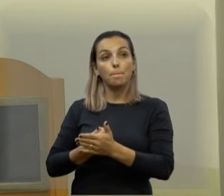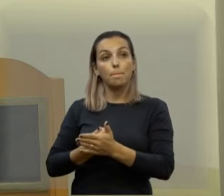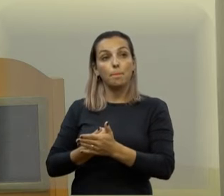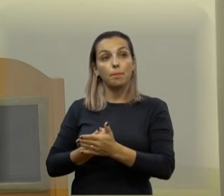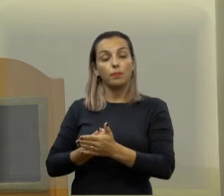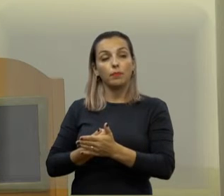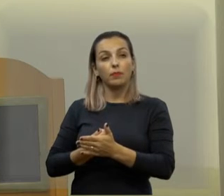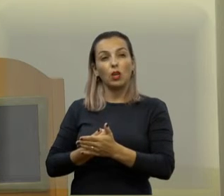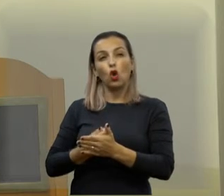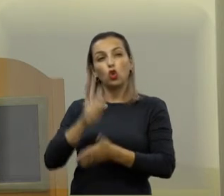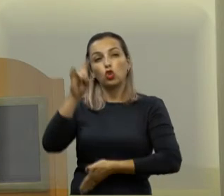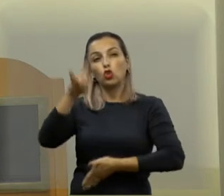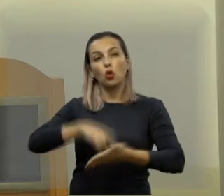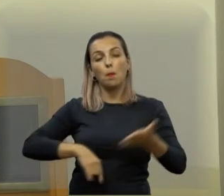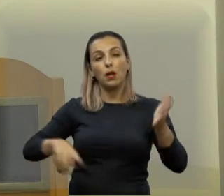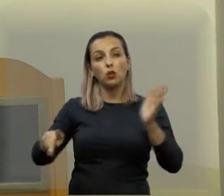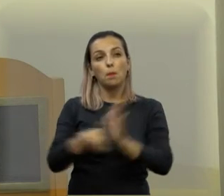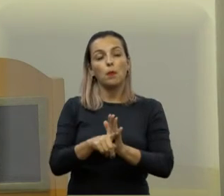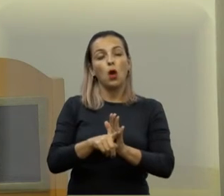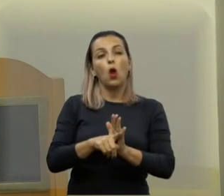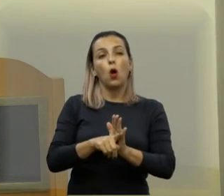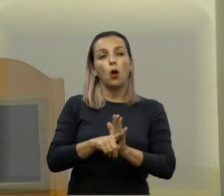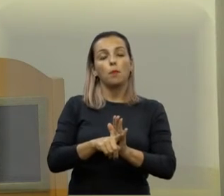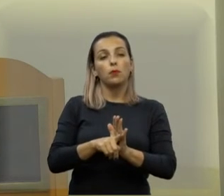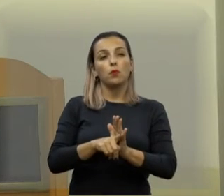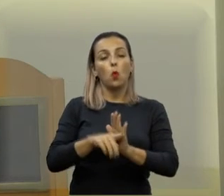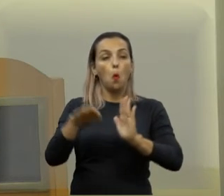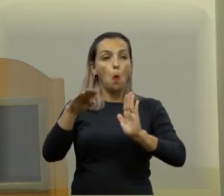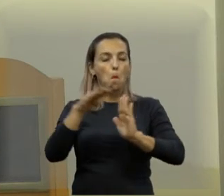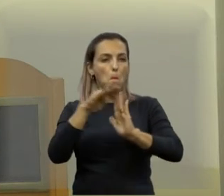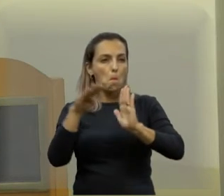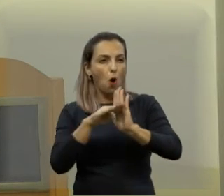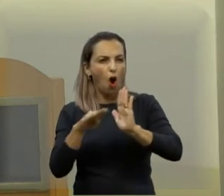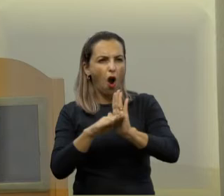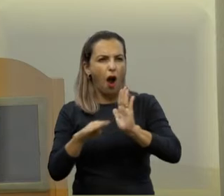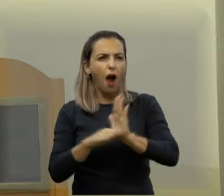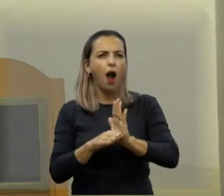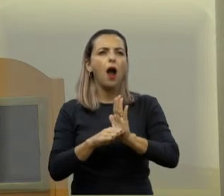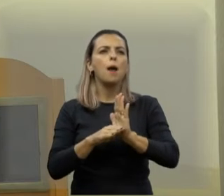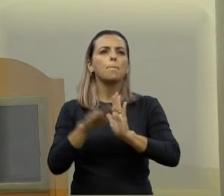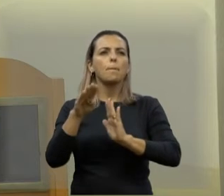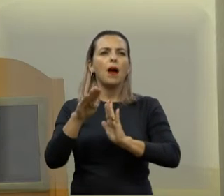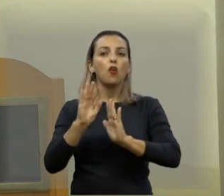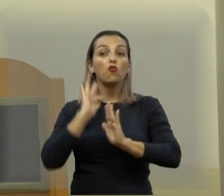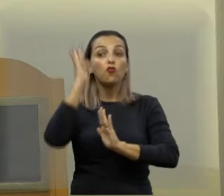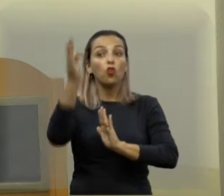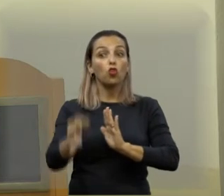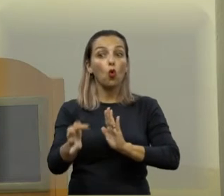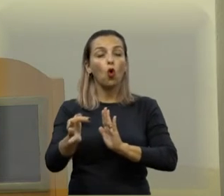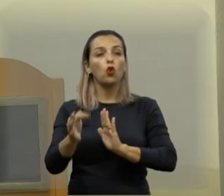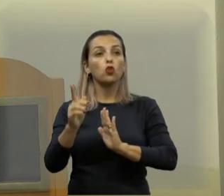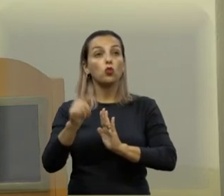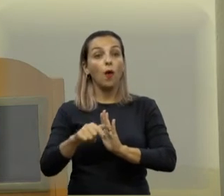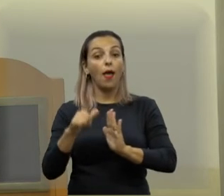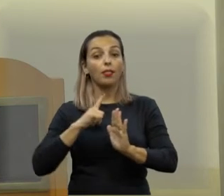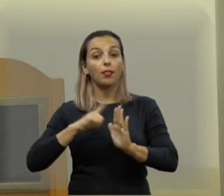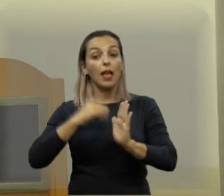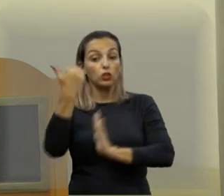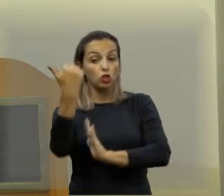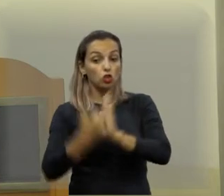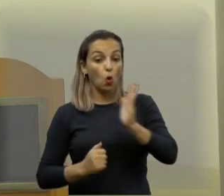de elegibilidade da Microsoft que é um programa voltado para o futuro que prevê descontos